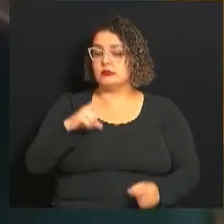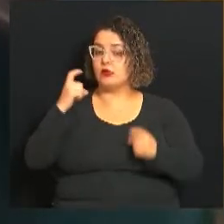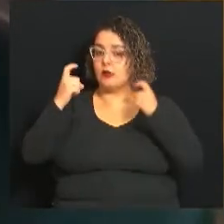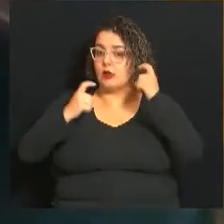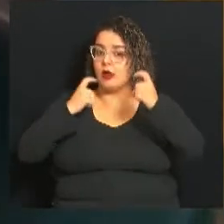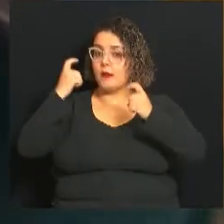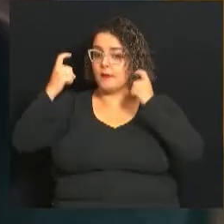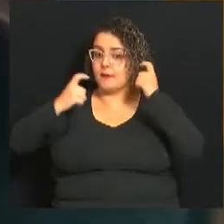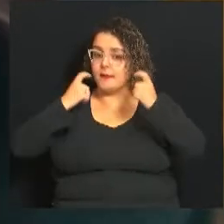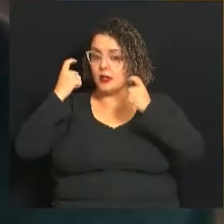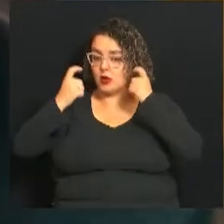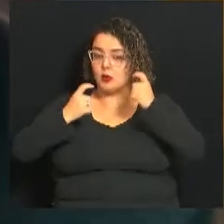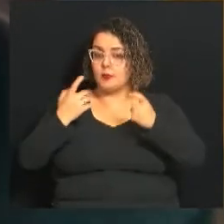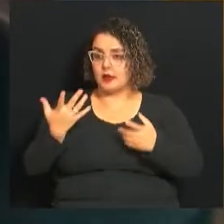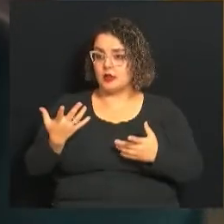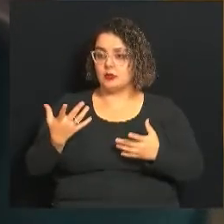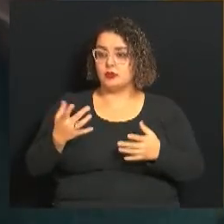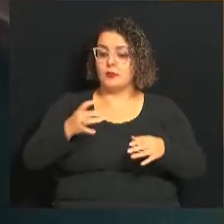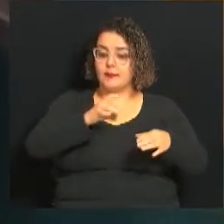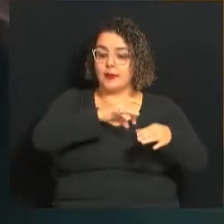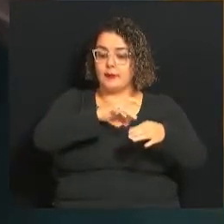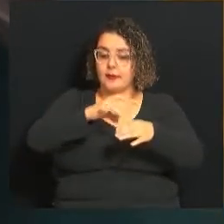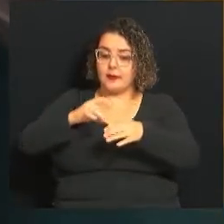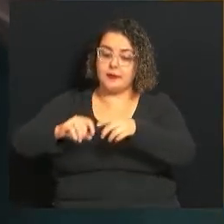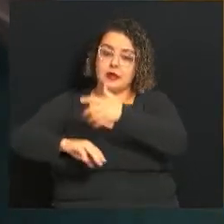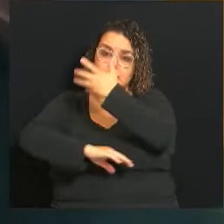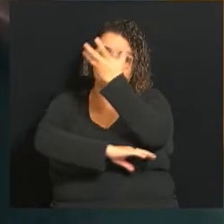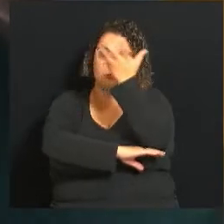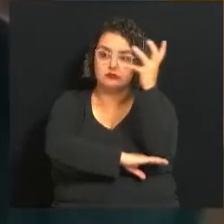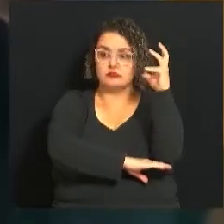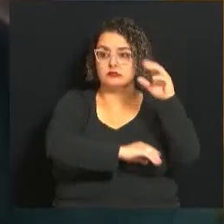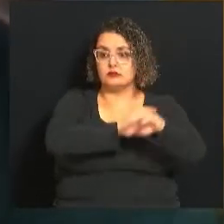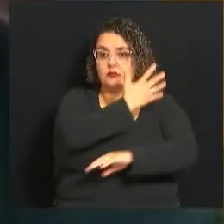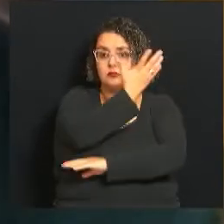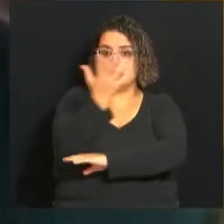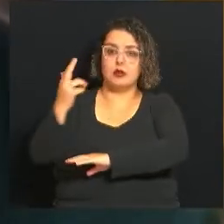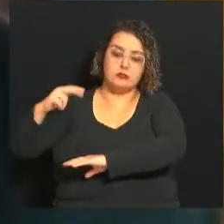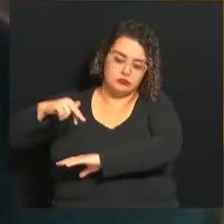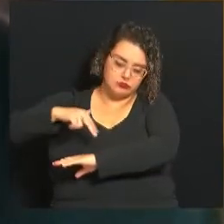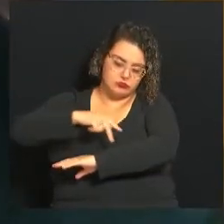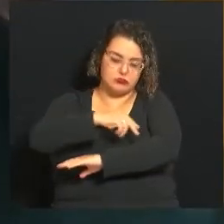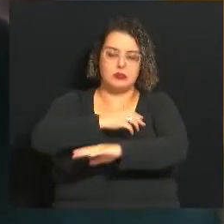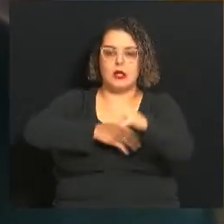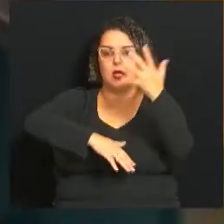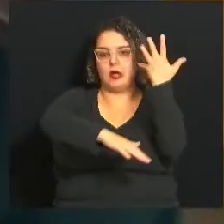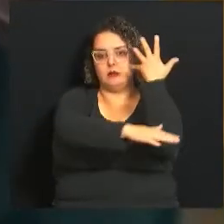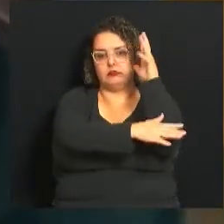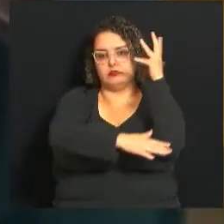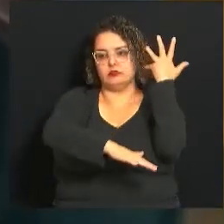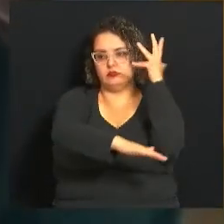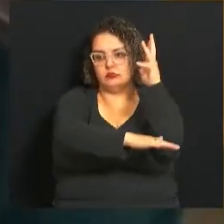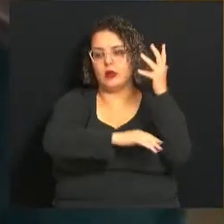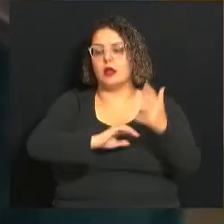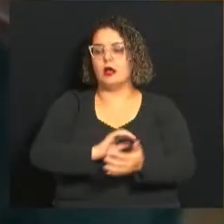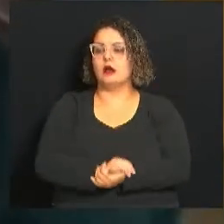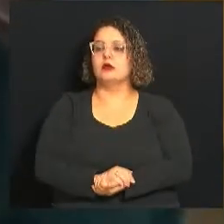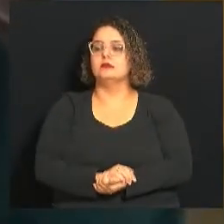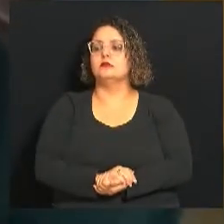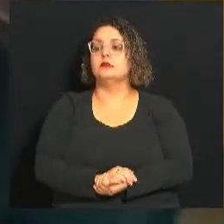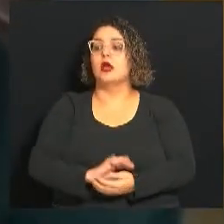preocupação com o plantio de árvores em calçadas, praças públicas, né? E quando